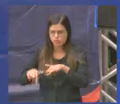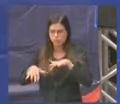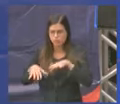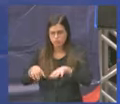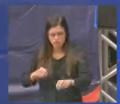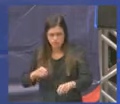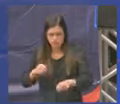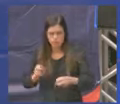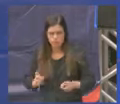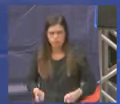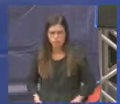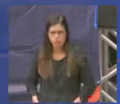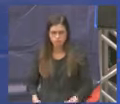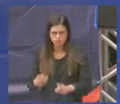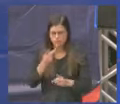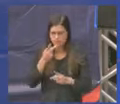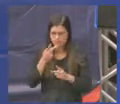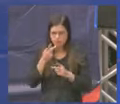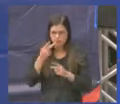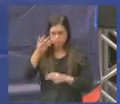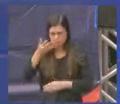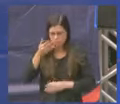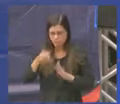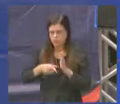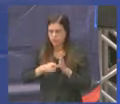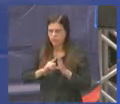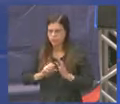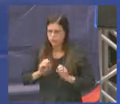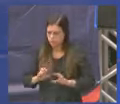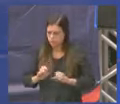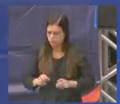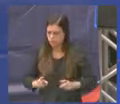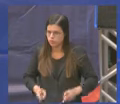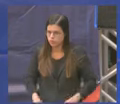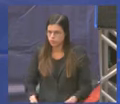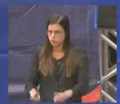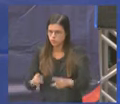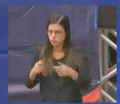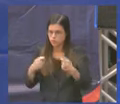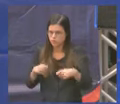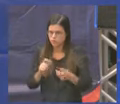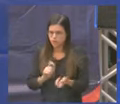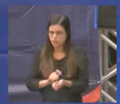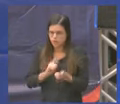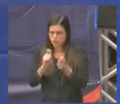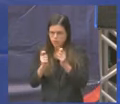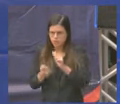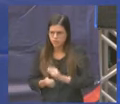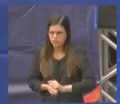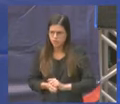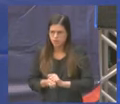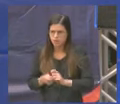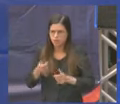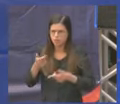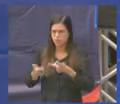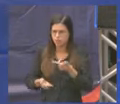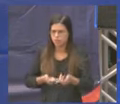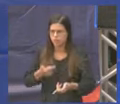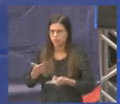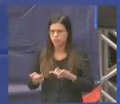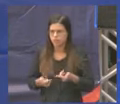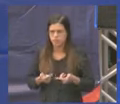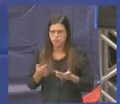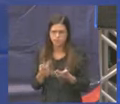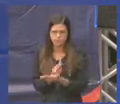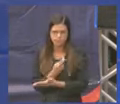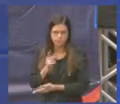contínua que foi falada na mesa anterior, essa educação contínua que é necessária para ser adaptada à nova realidade do trabalho, não